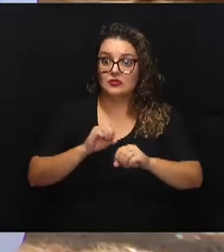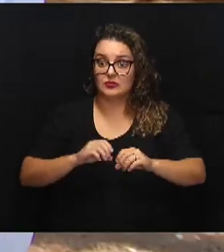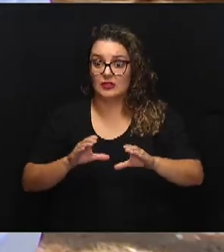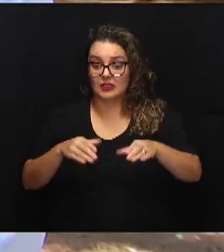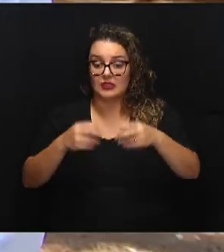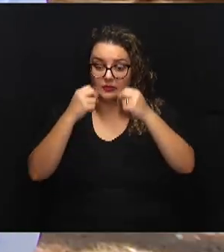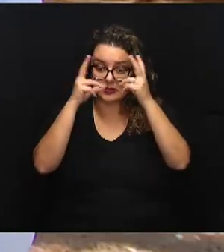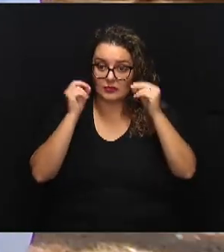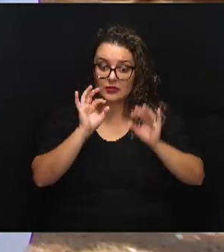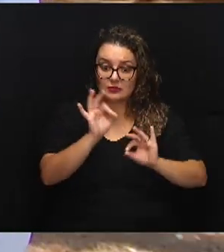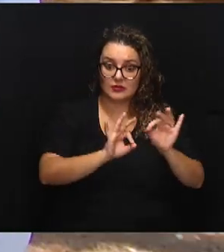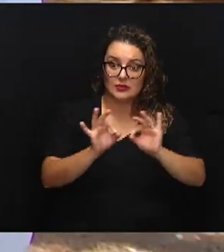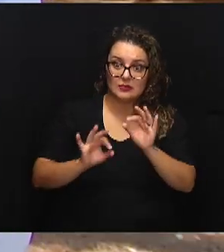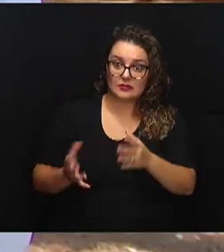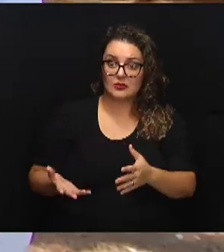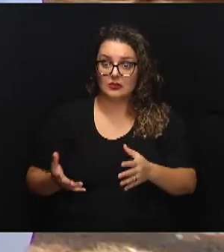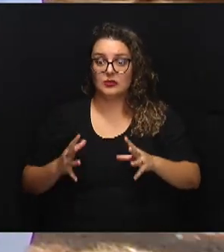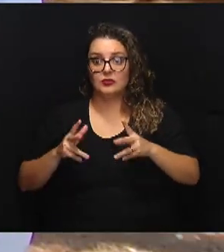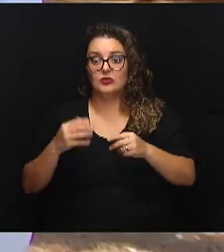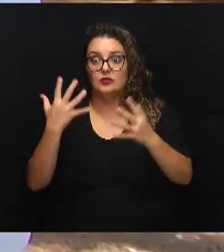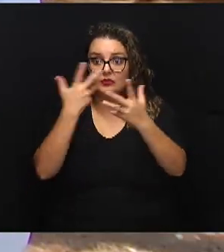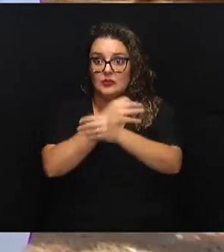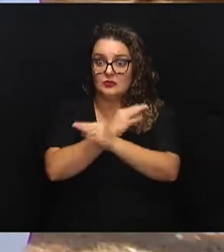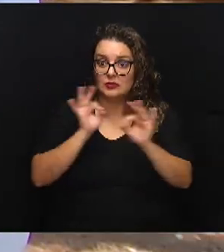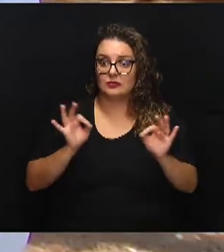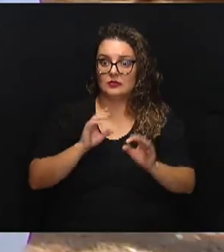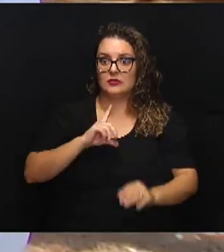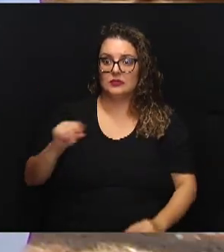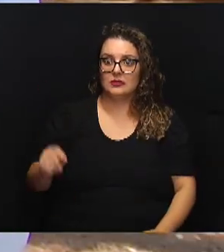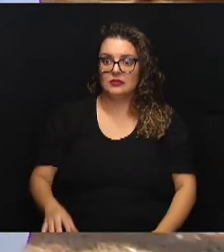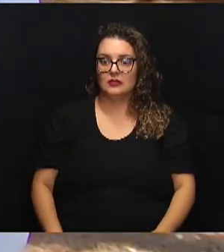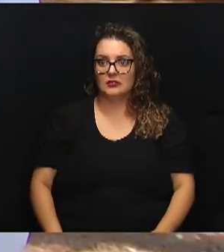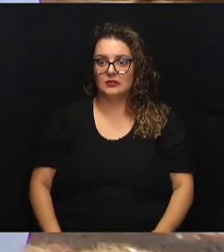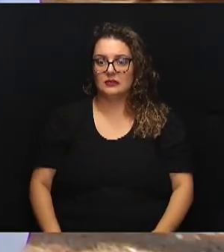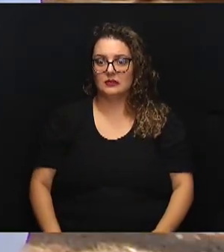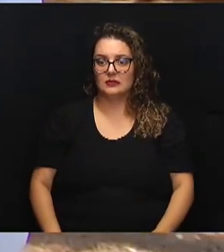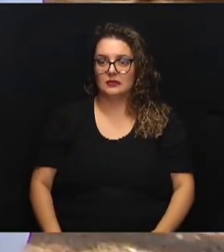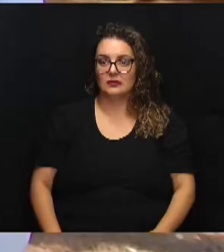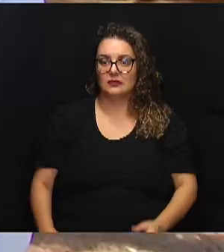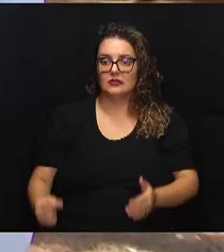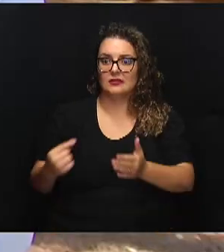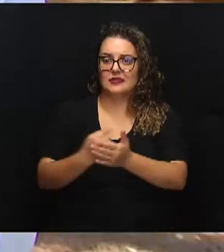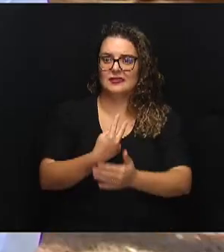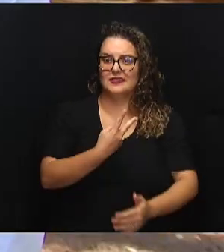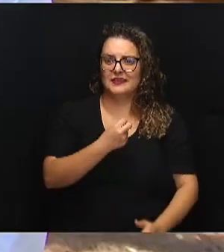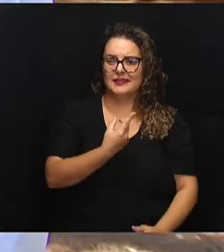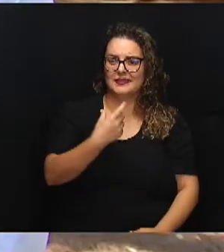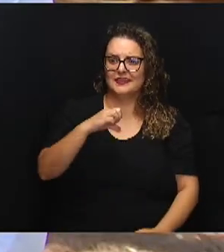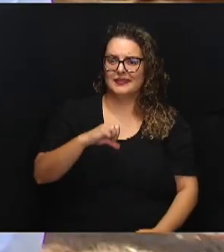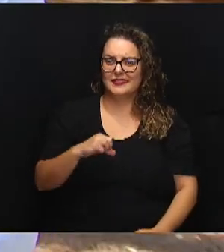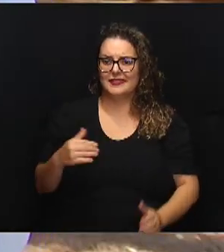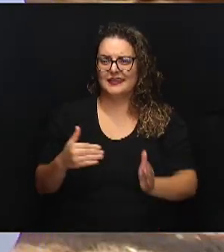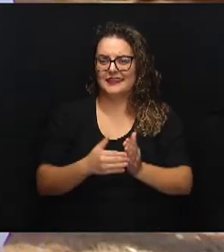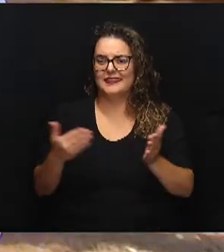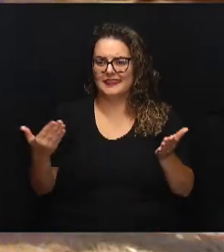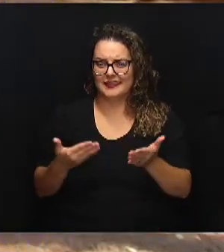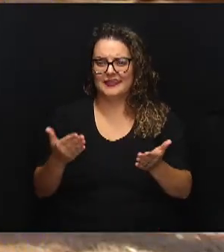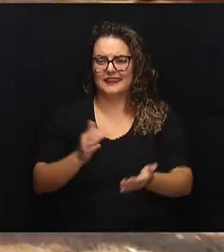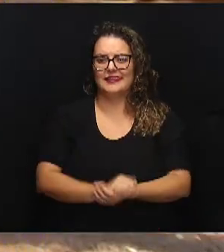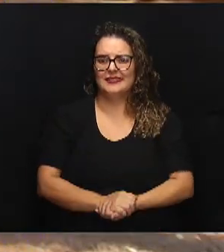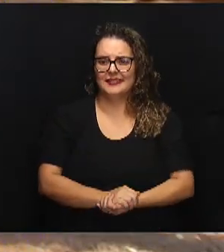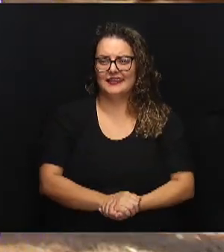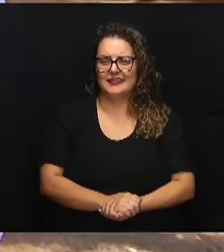enfermagem, organizo a enfermaria, deixo tudo bonitinho e saio. Pergunta, 2019, estou até agora,